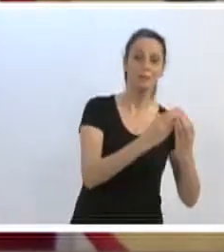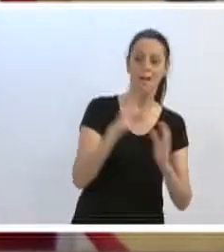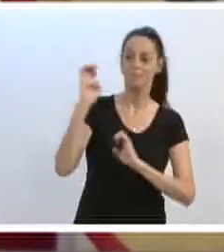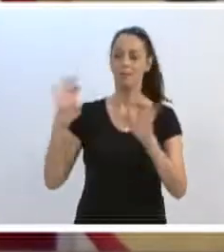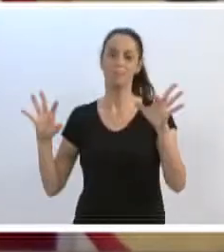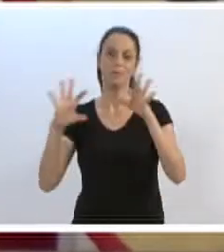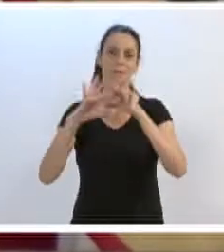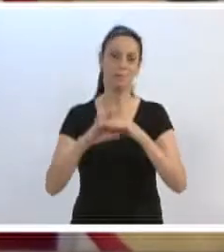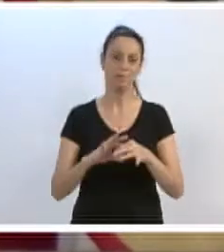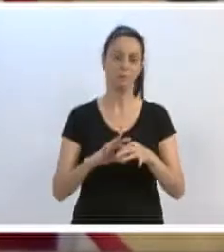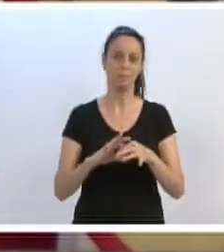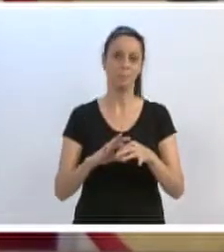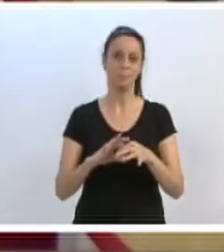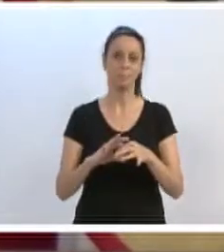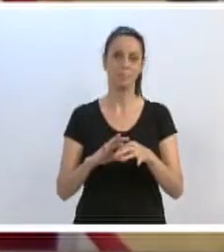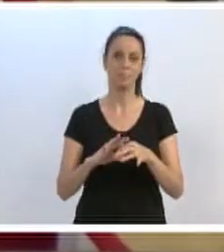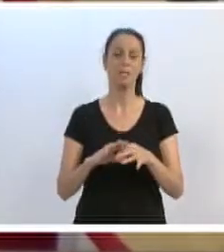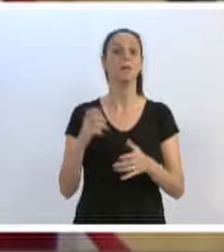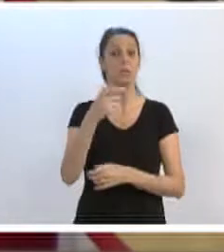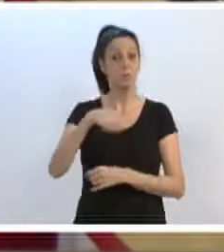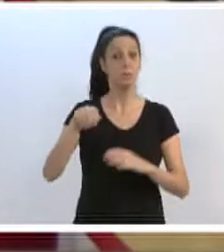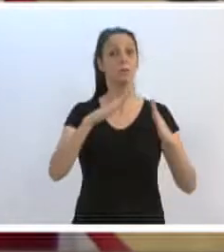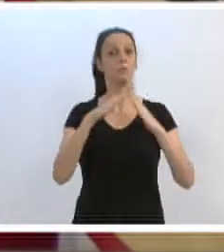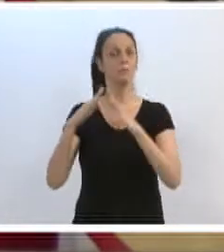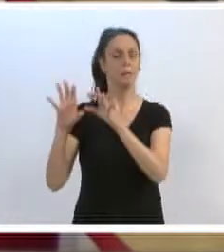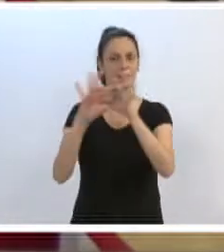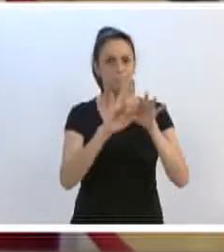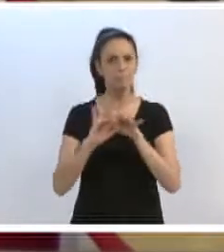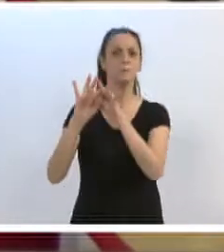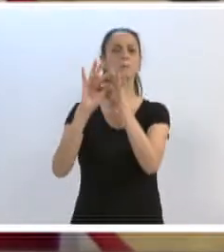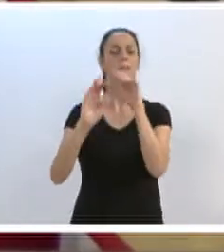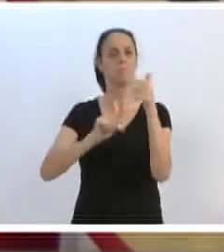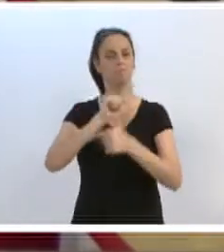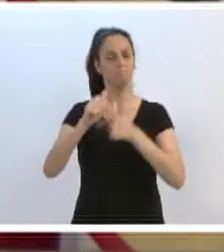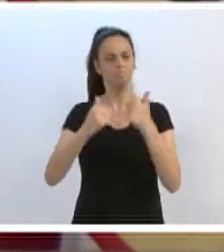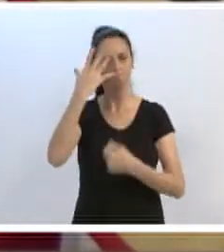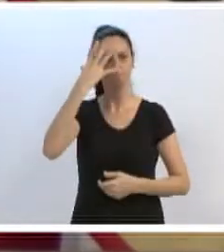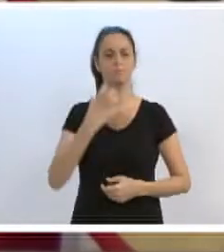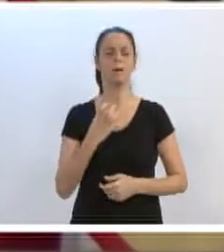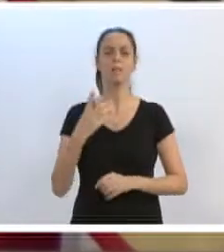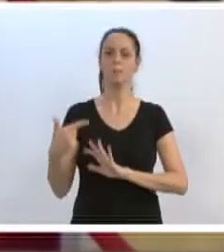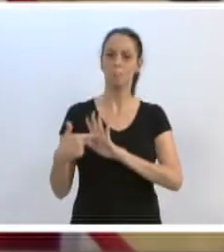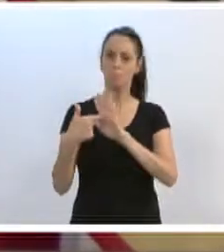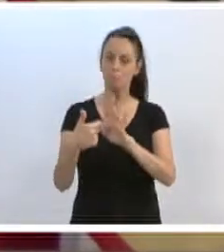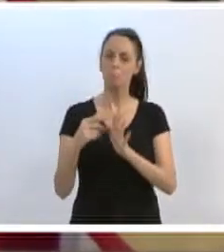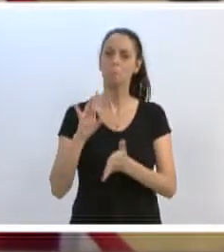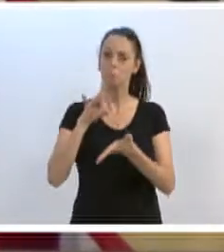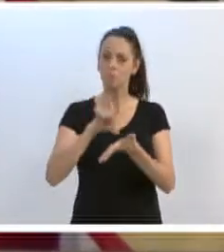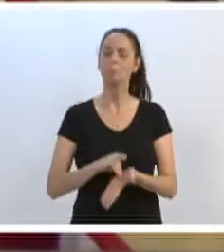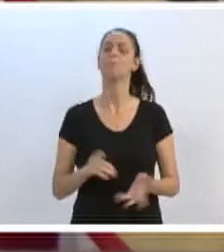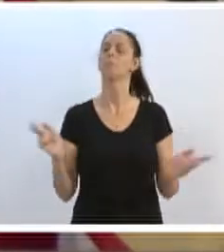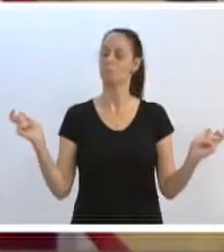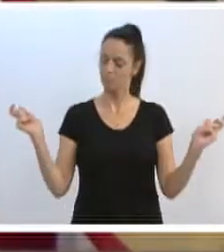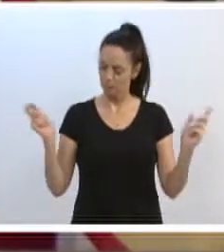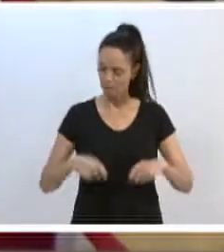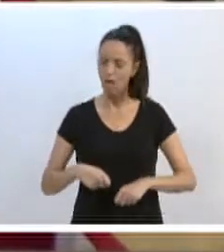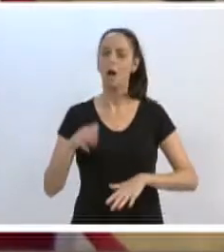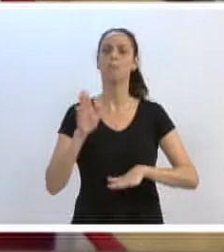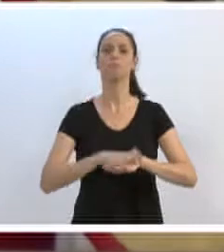junto. Uma associação de moradores unida, fazendo um trabalho sério e mostrando realmente que pode ser